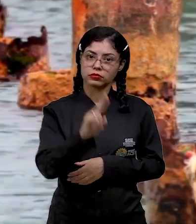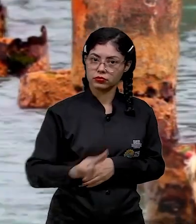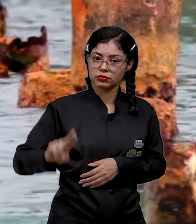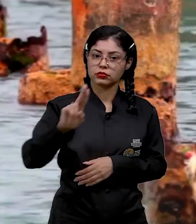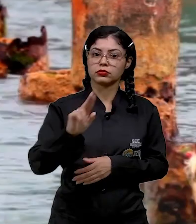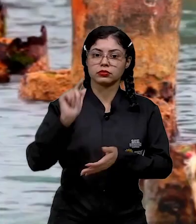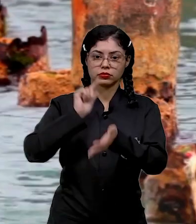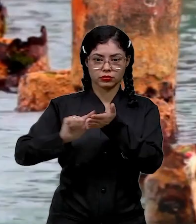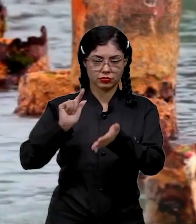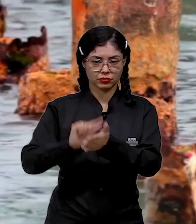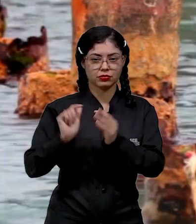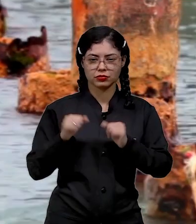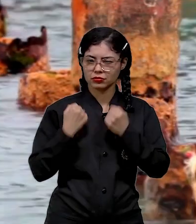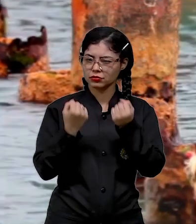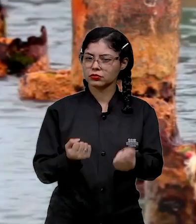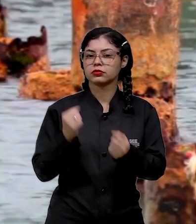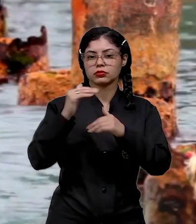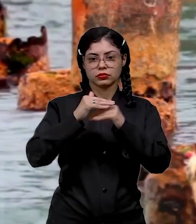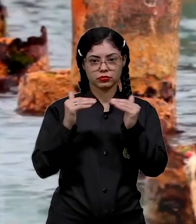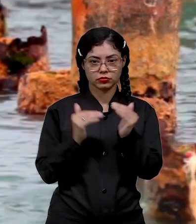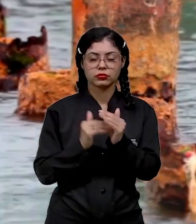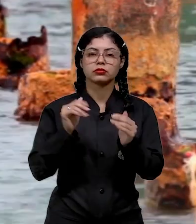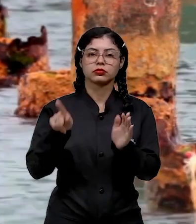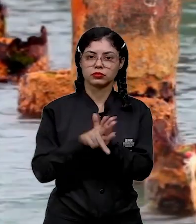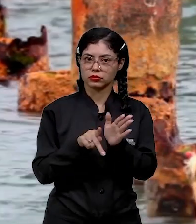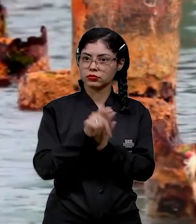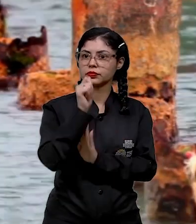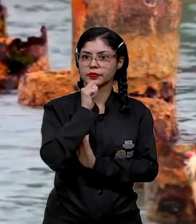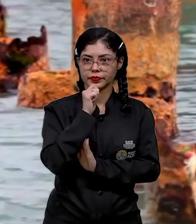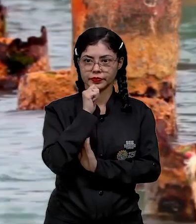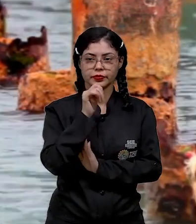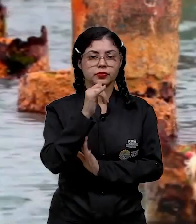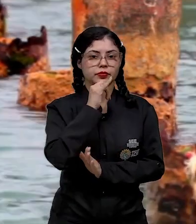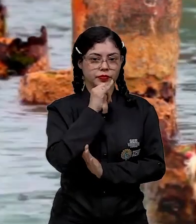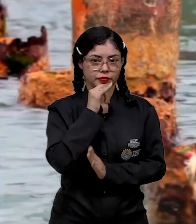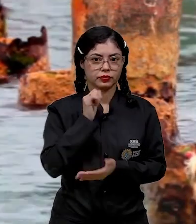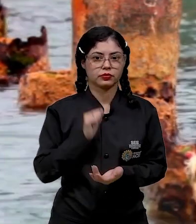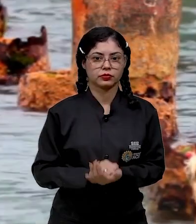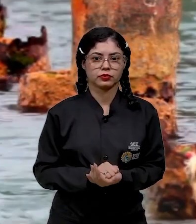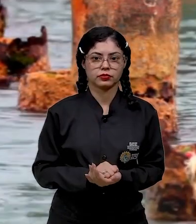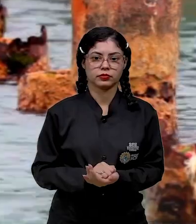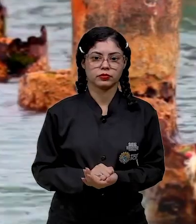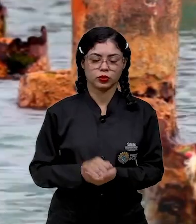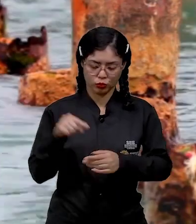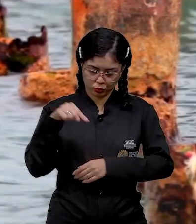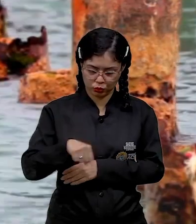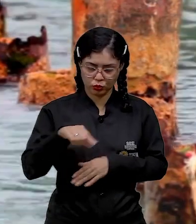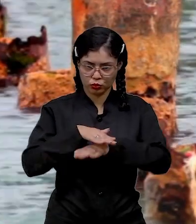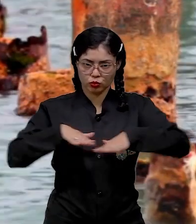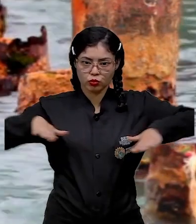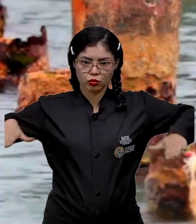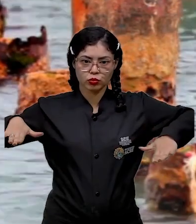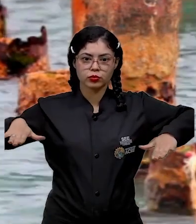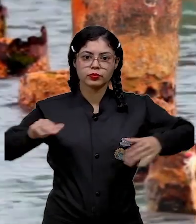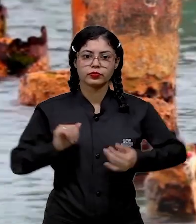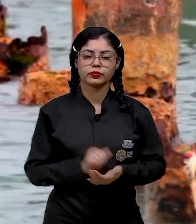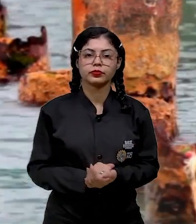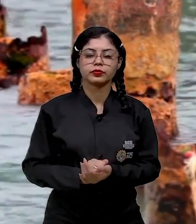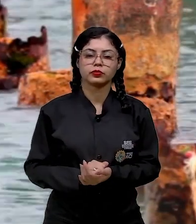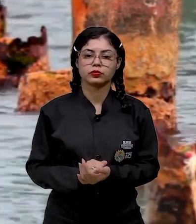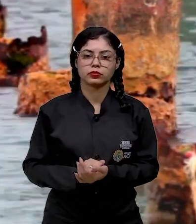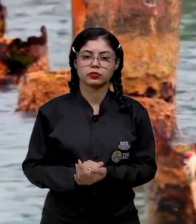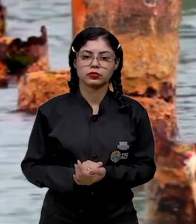limpeza pesada, para tirar todas as manchas ali, né, por exemplo, do chão, de azulejos, tá?